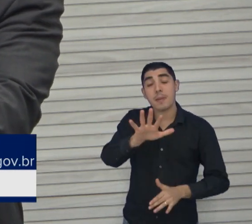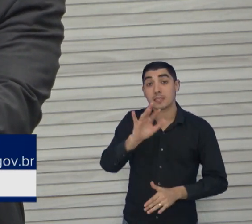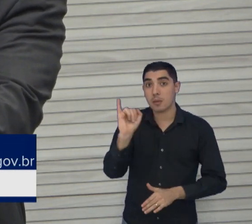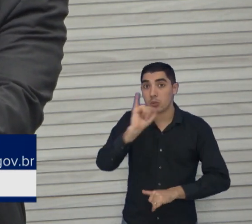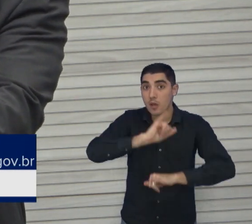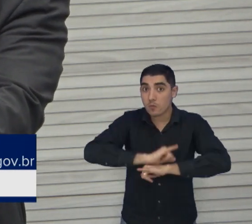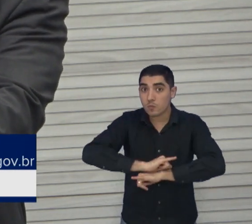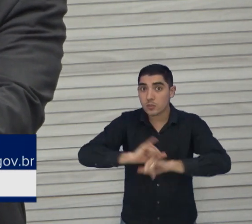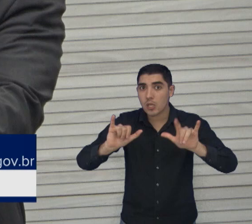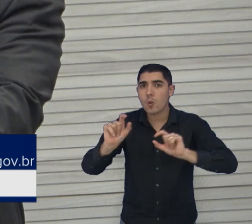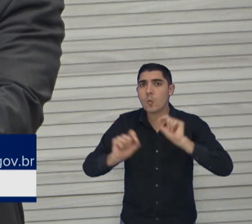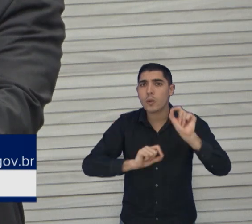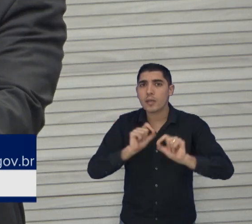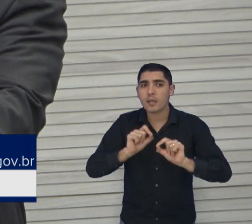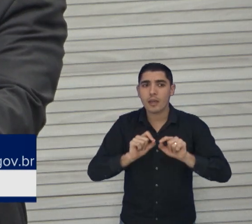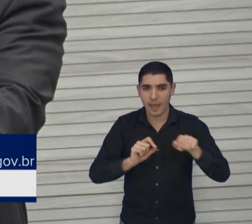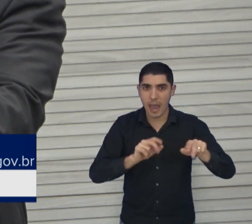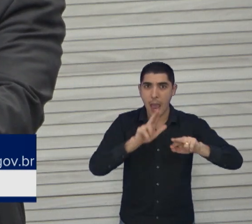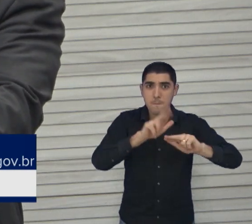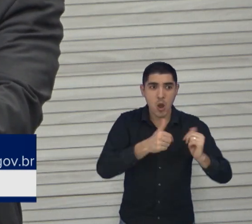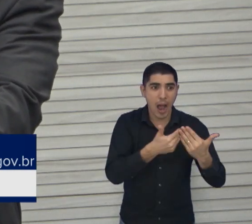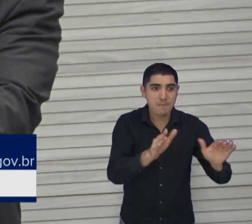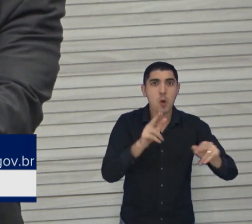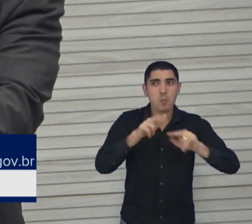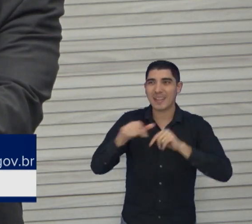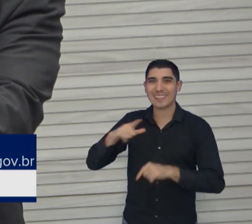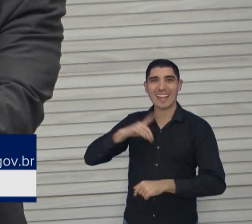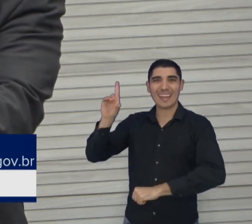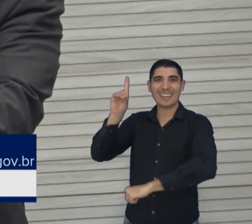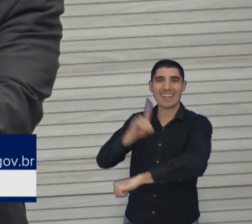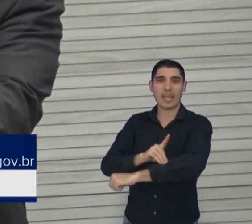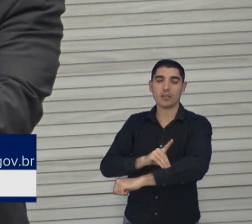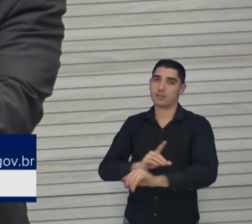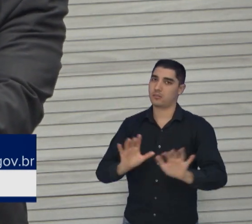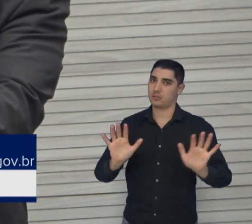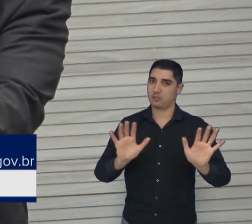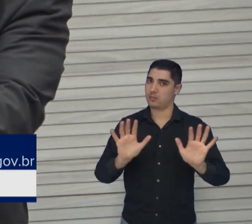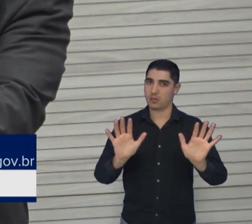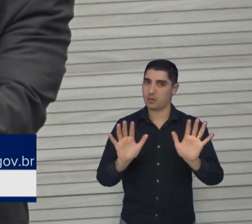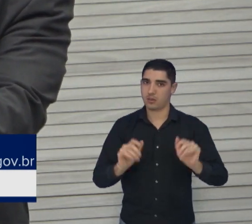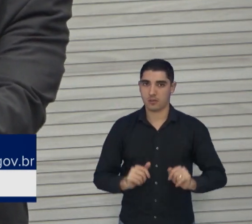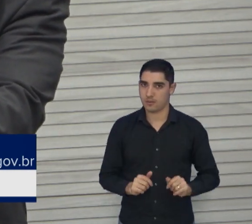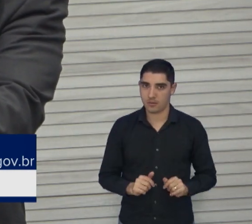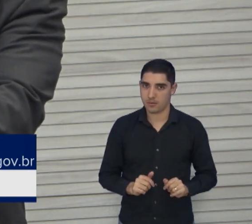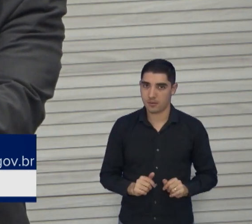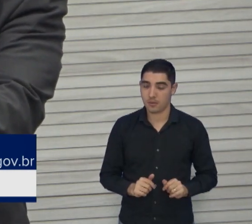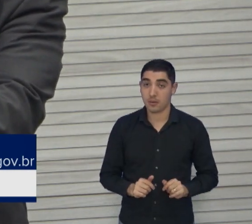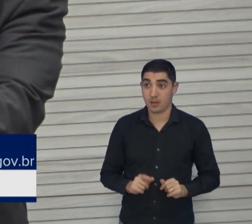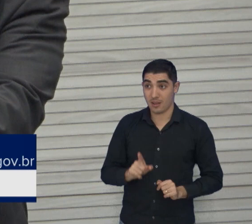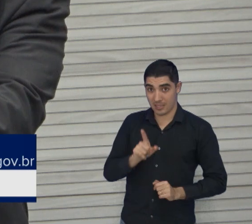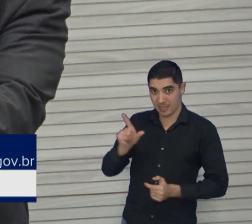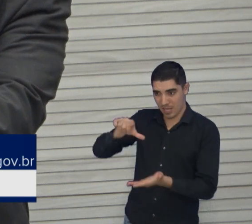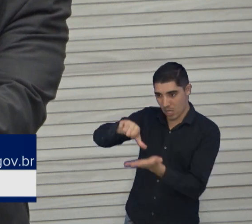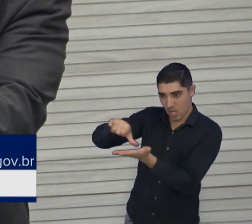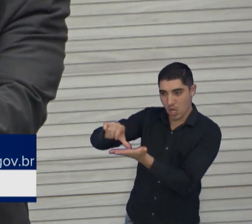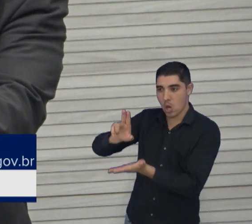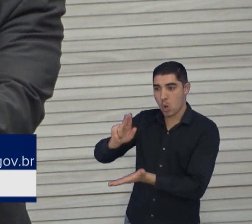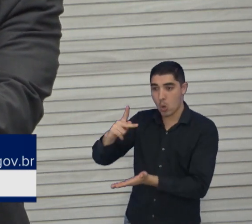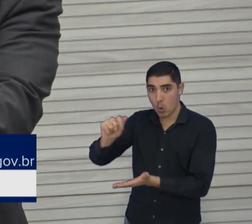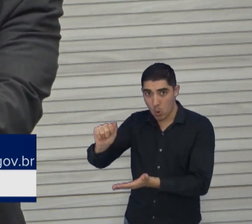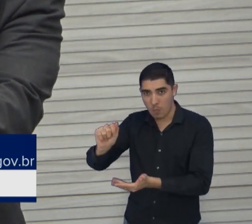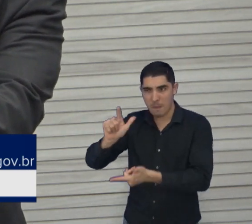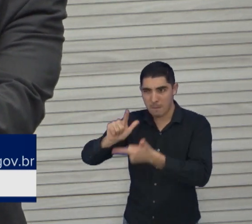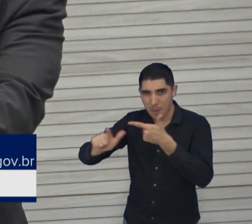com os casos de dengue. Então, os nossos problemas na porta das UPAs vão